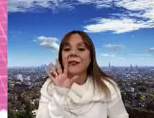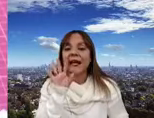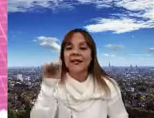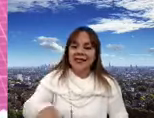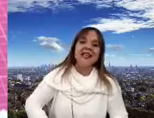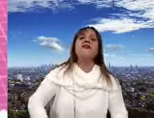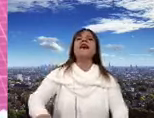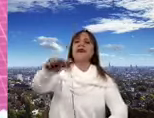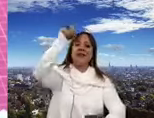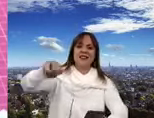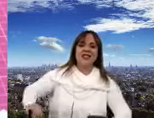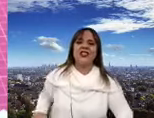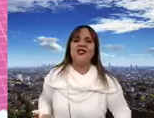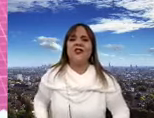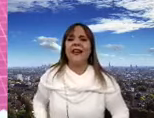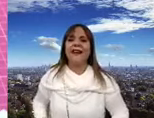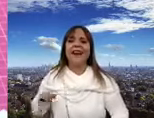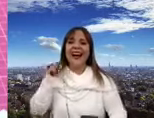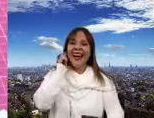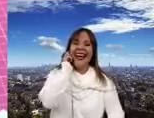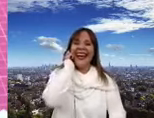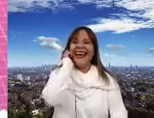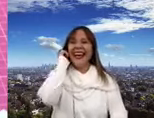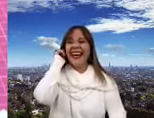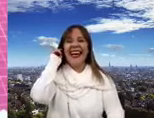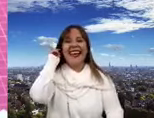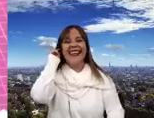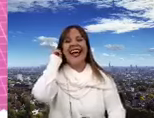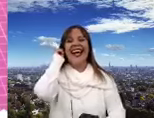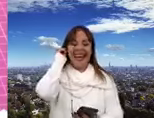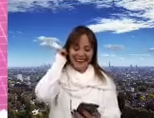têm que ficar aqui para assistir isso, hein? Né?